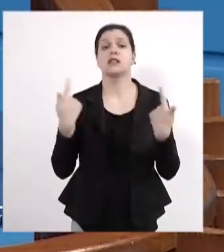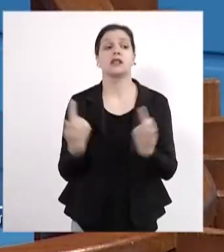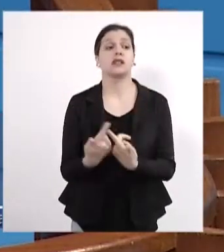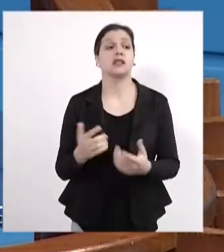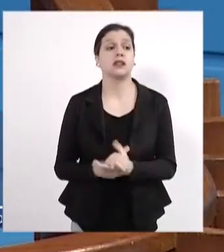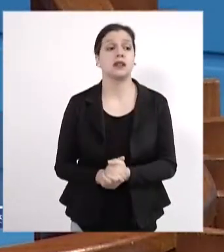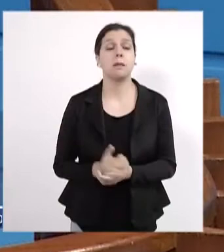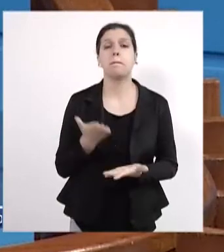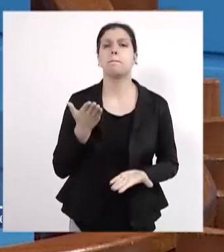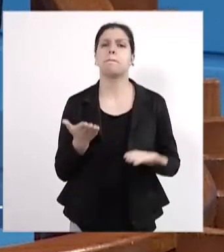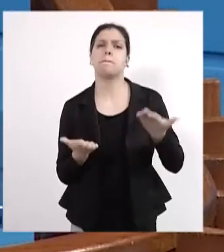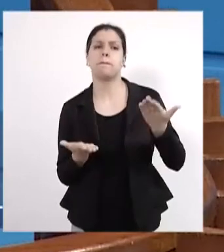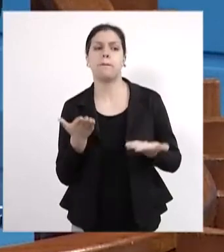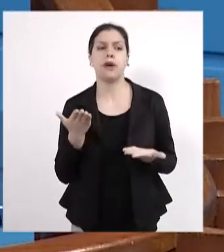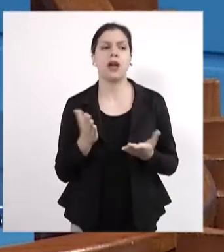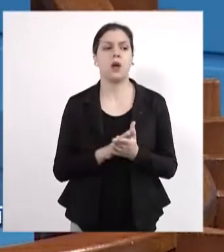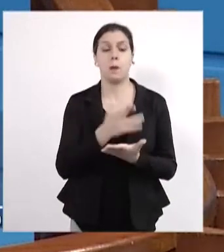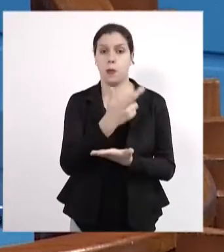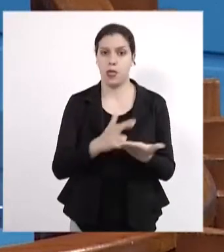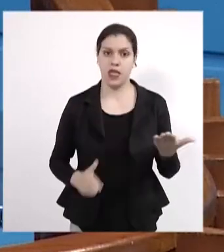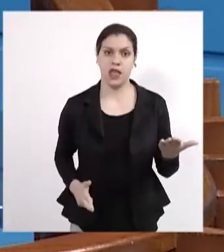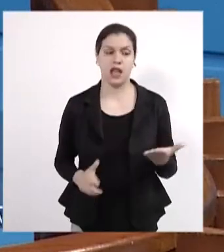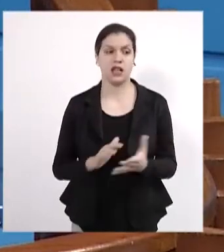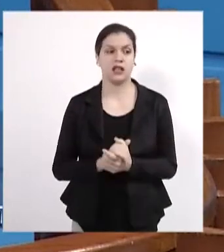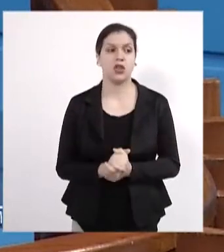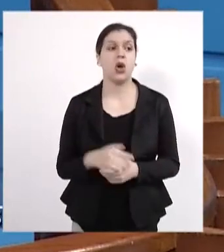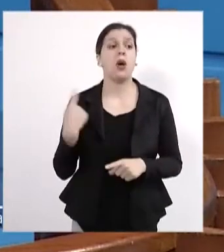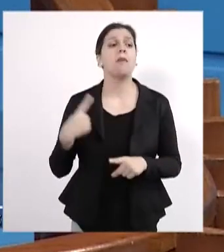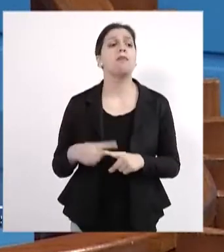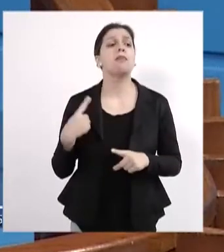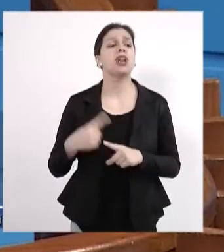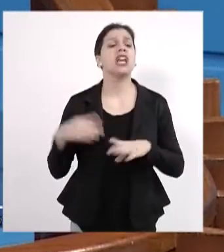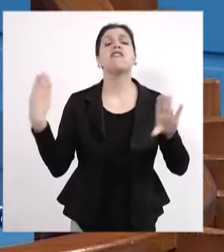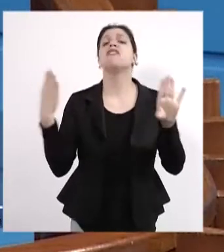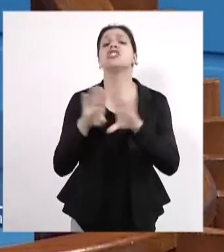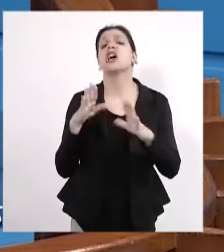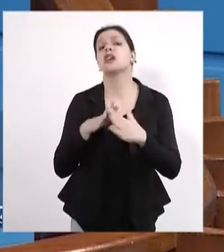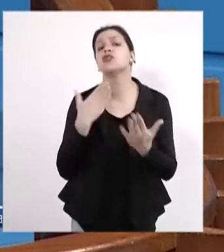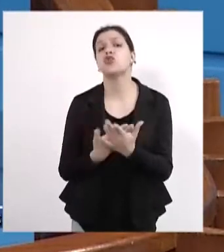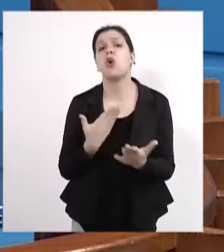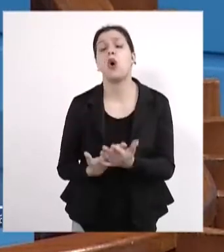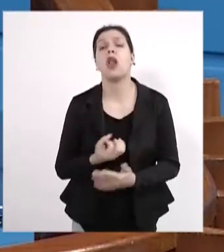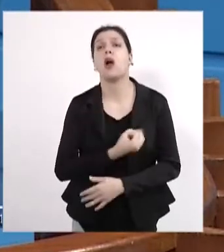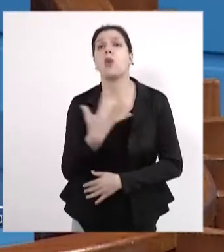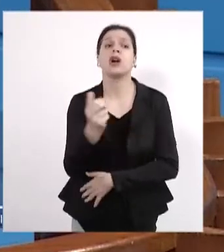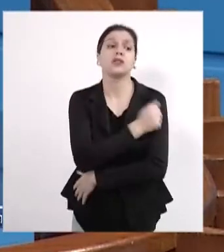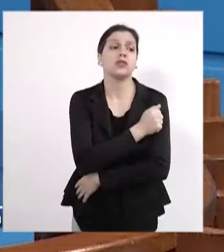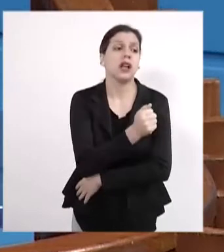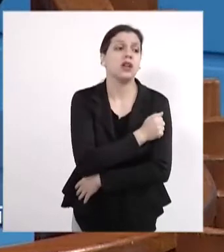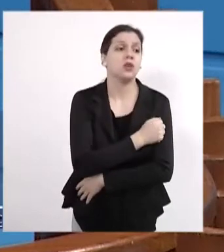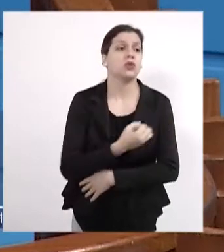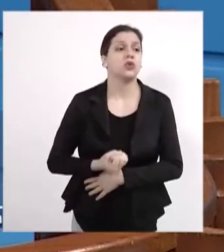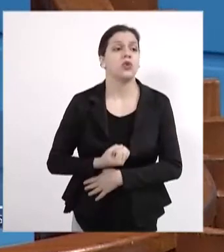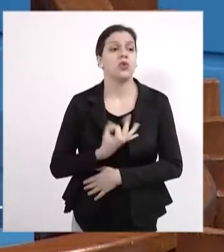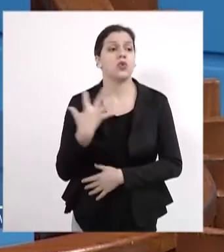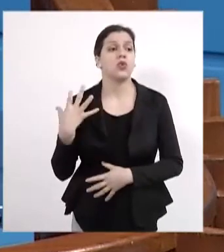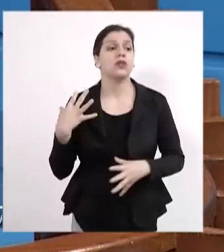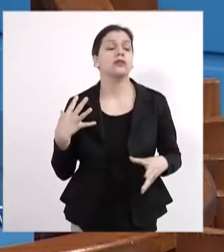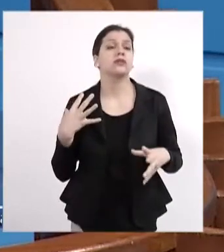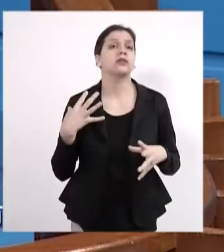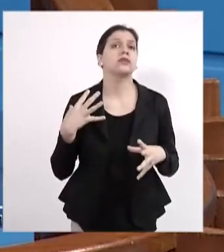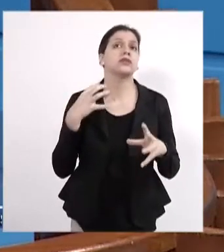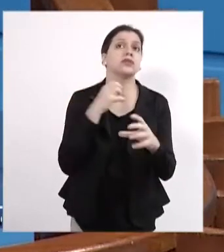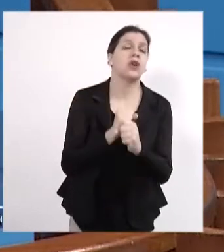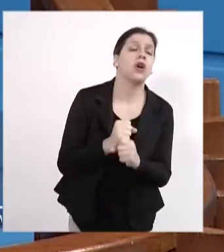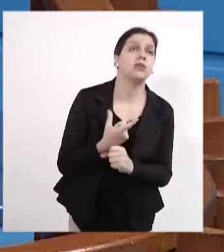um balanço, um relatório, né? Por que está fechando as escolas, quantos alunos tem, quanto que gasta, quanto que vai economizar,